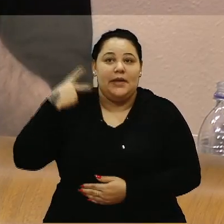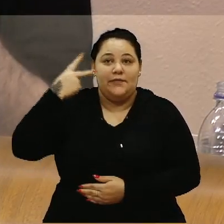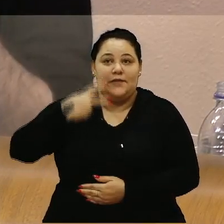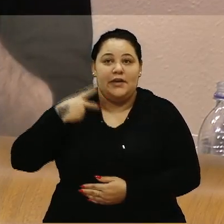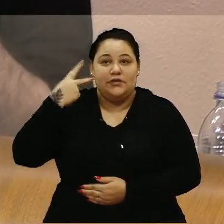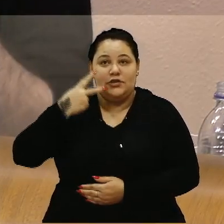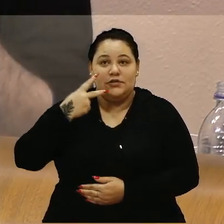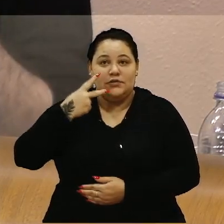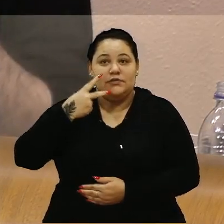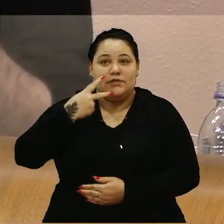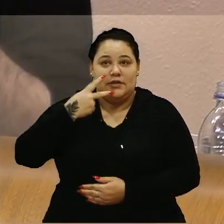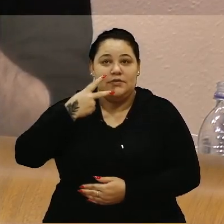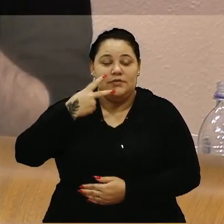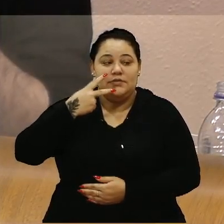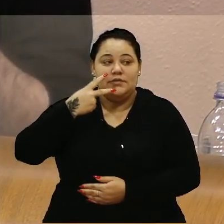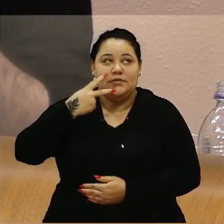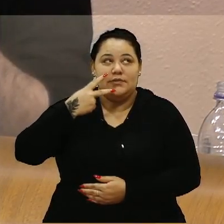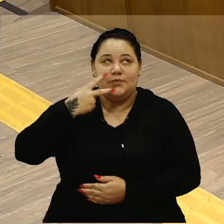Sandra Boneto.